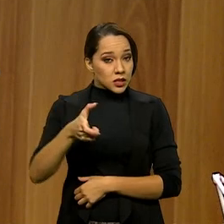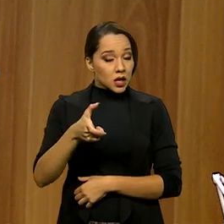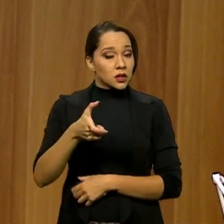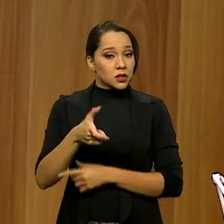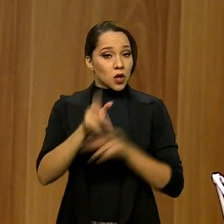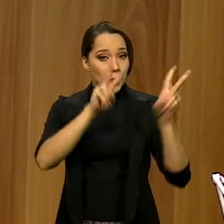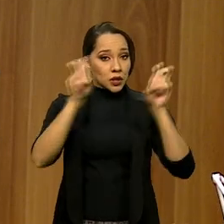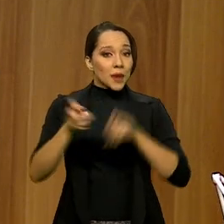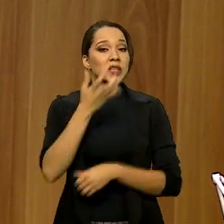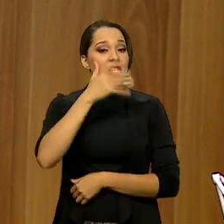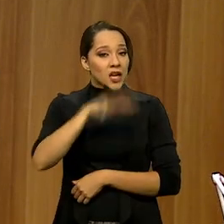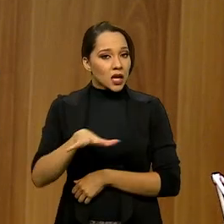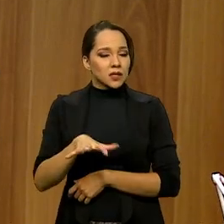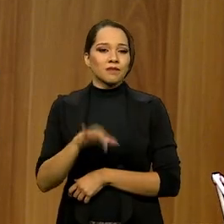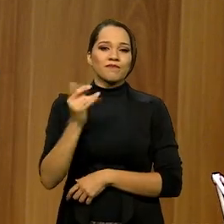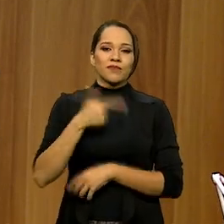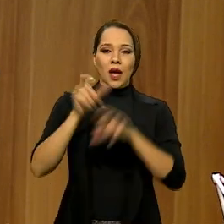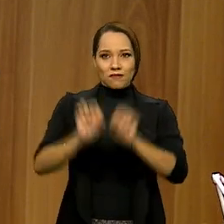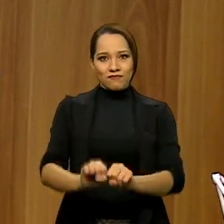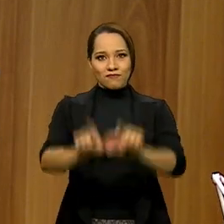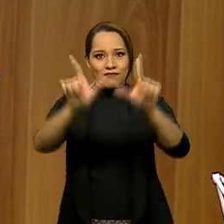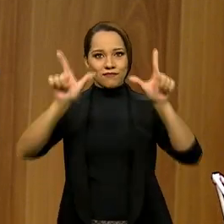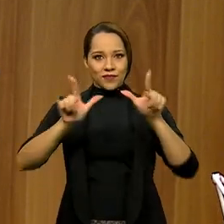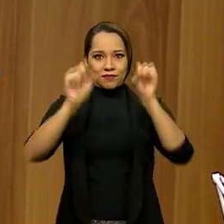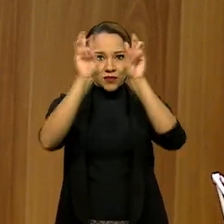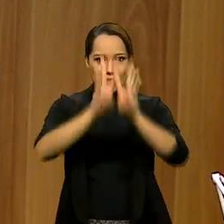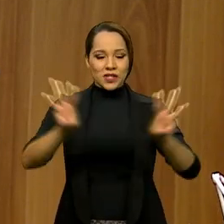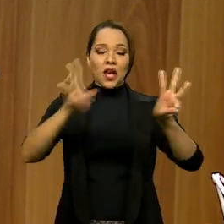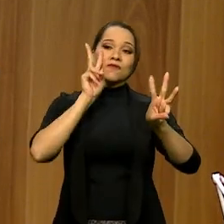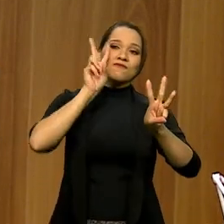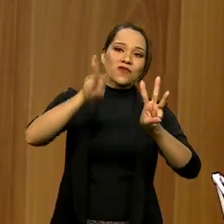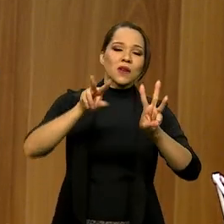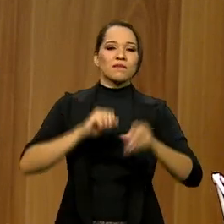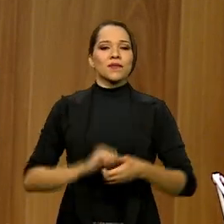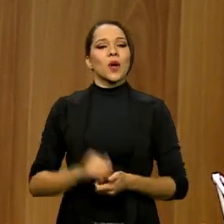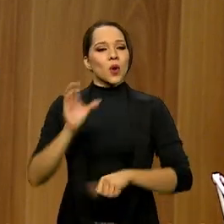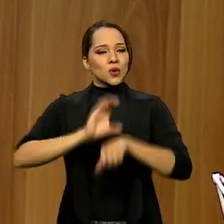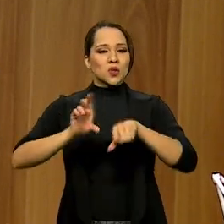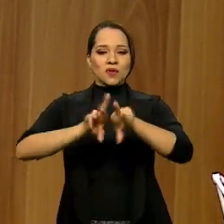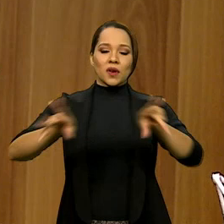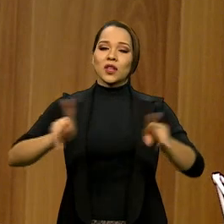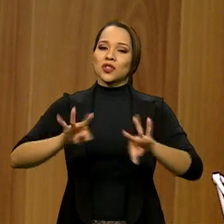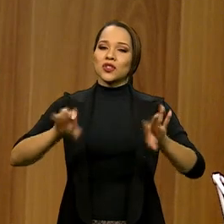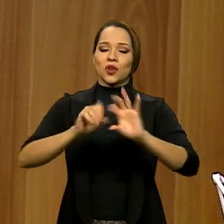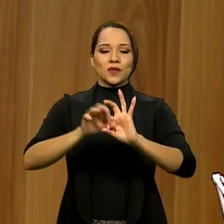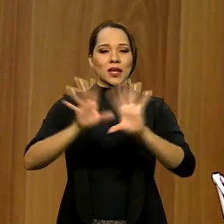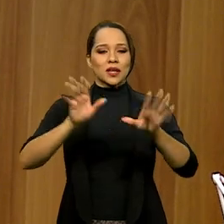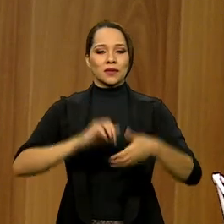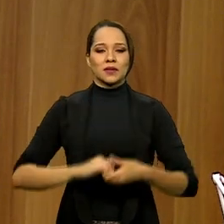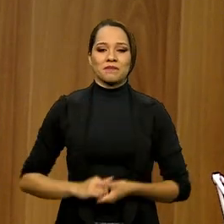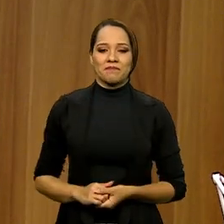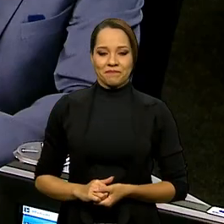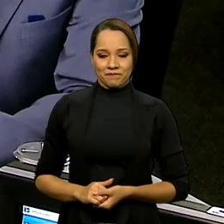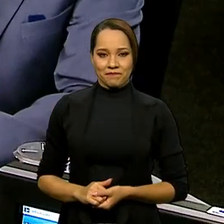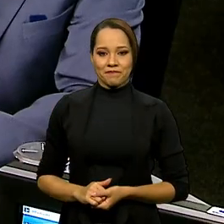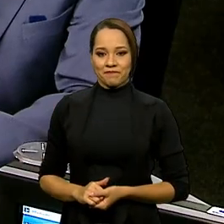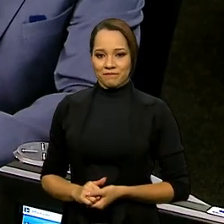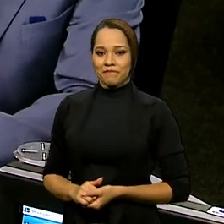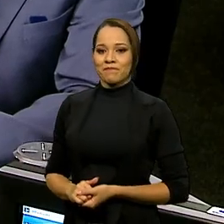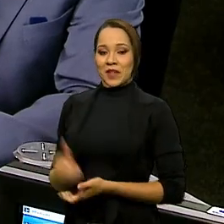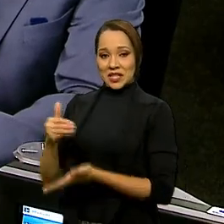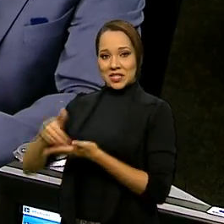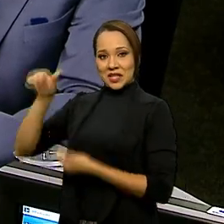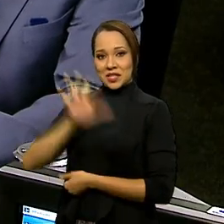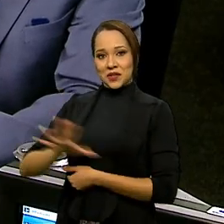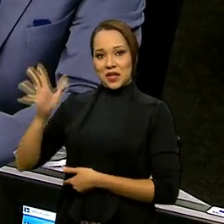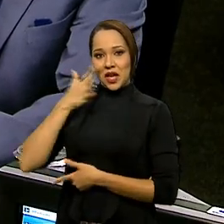primeira infância, pode dar uma chegadinha lá e conferir. Os nossos cursos lá, eles ficam todos disponíveis, tá? Bem, secretária